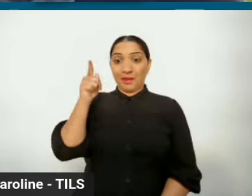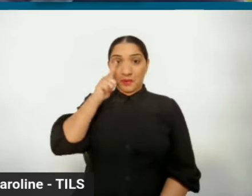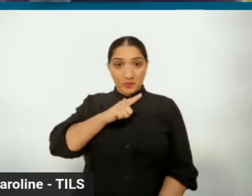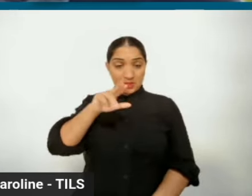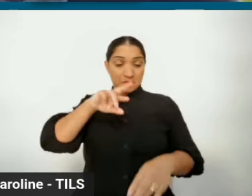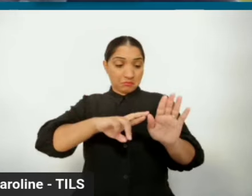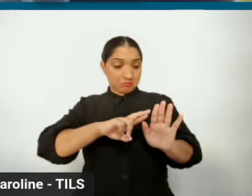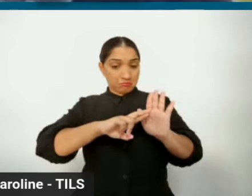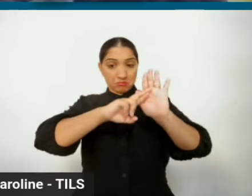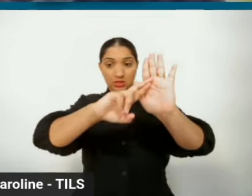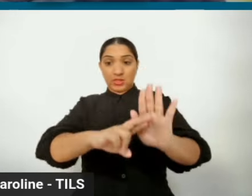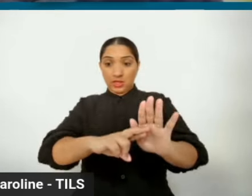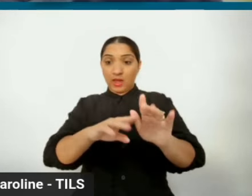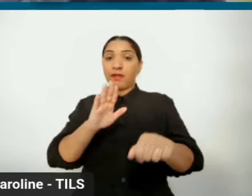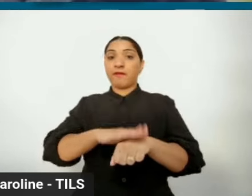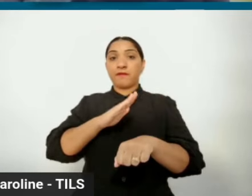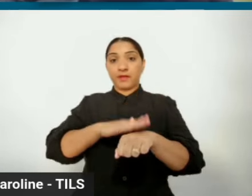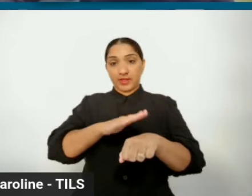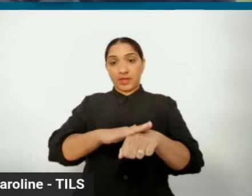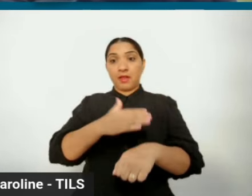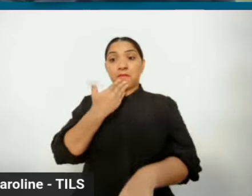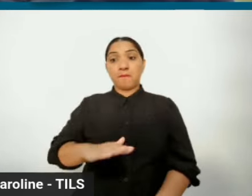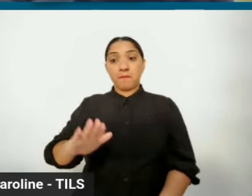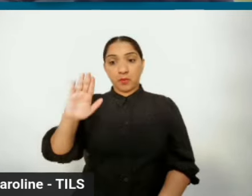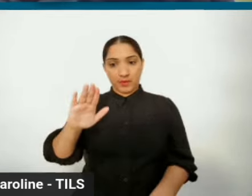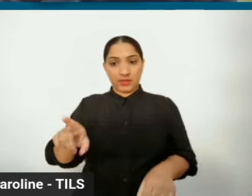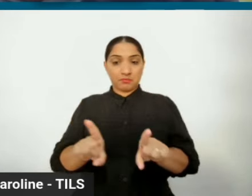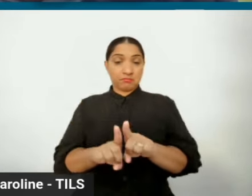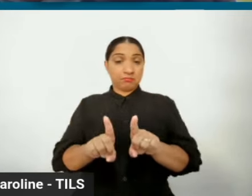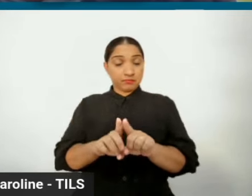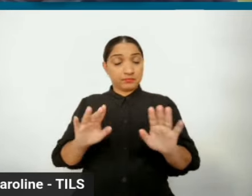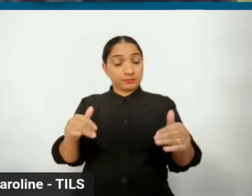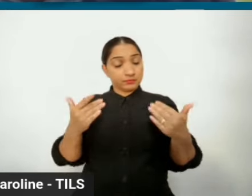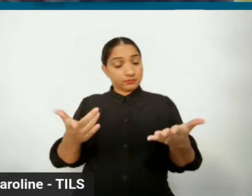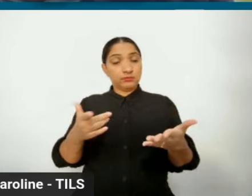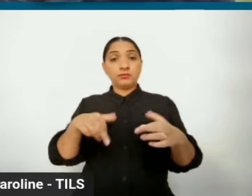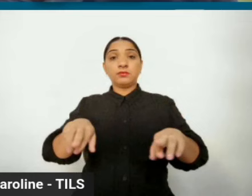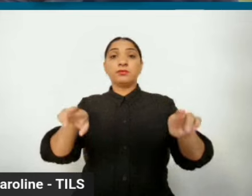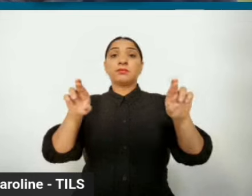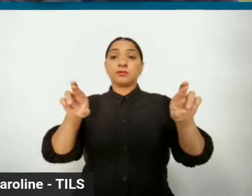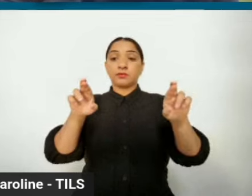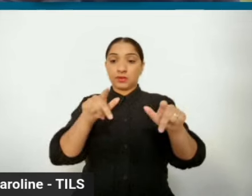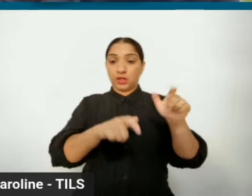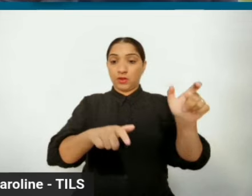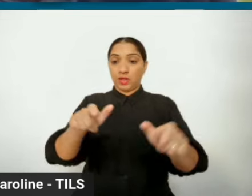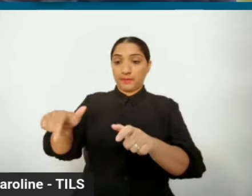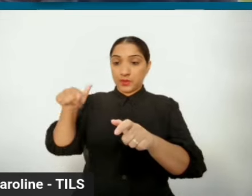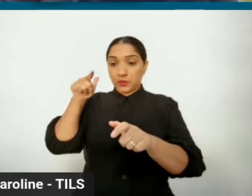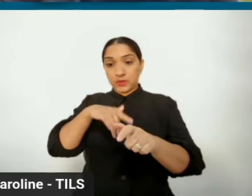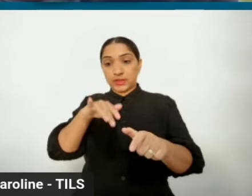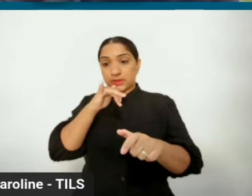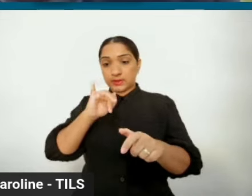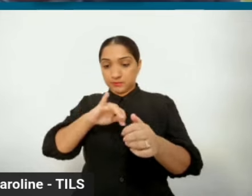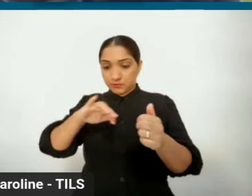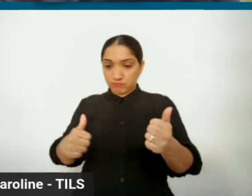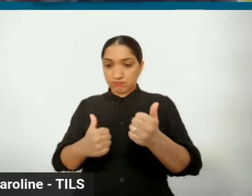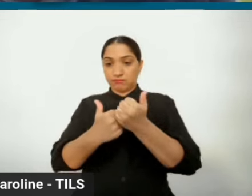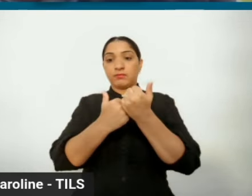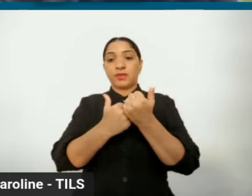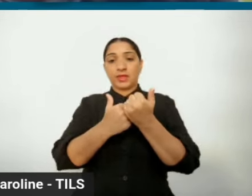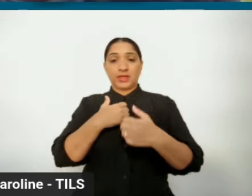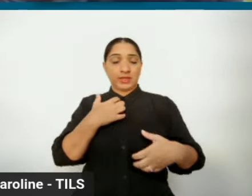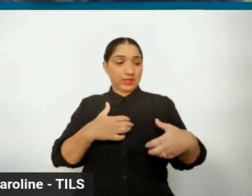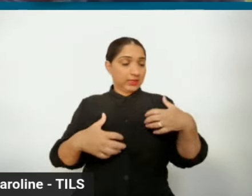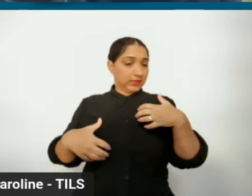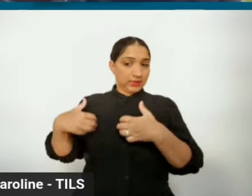já fizeram e prometem. Então, essa é a expectativa de que as pessoas, apesar de uma eventual